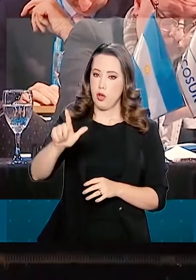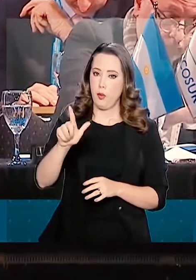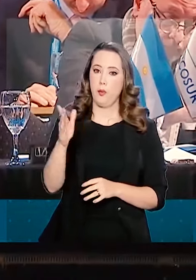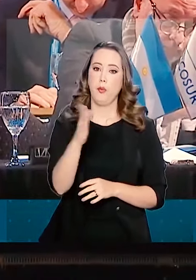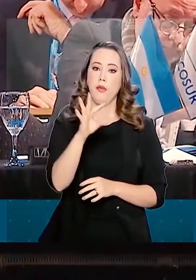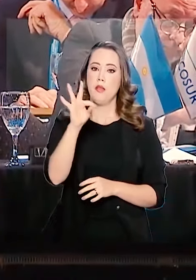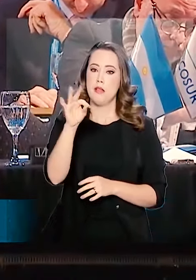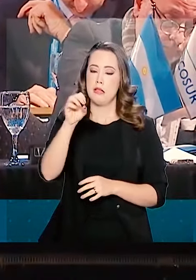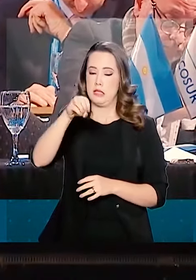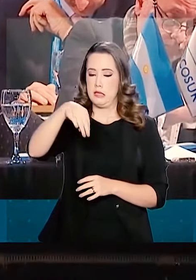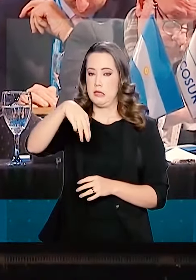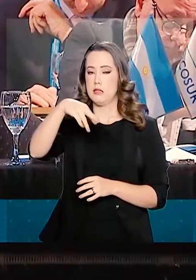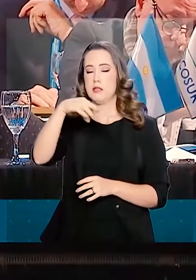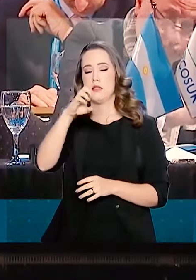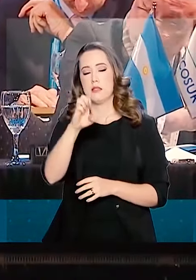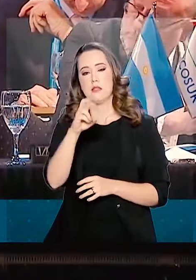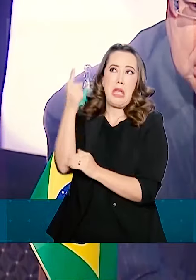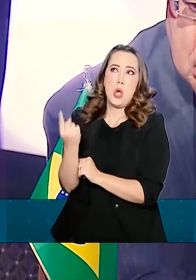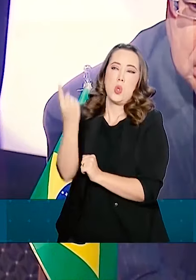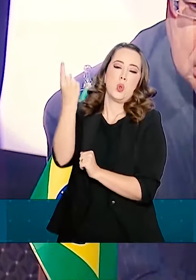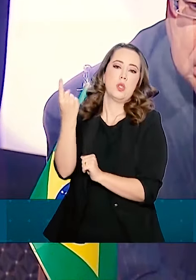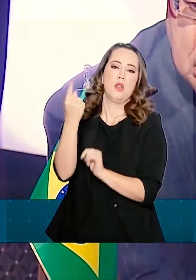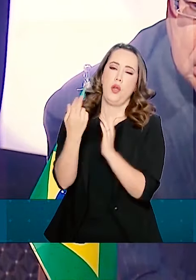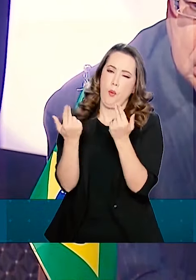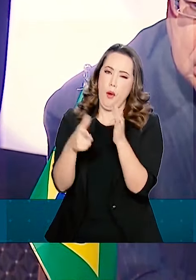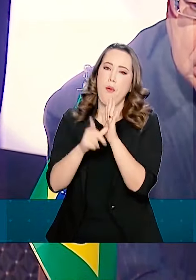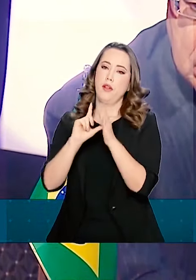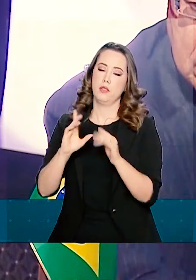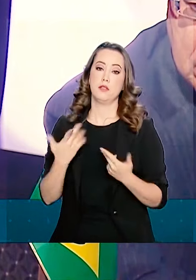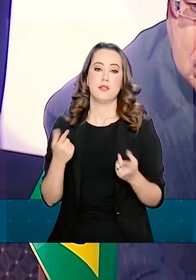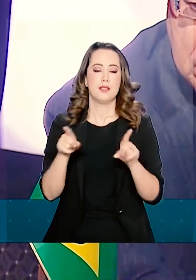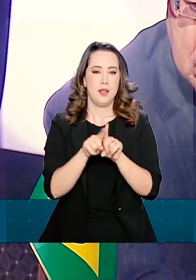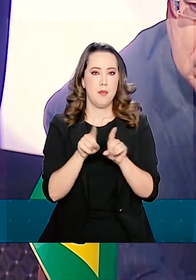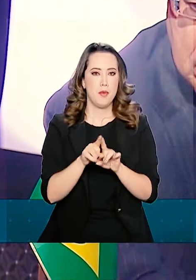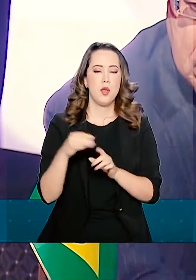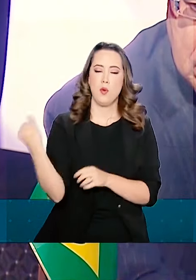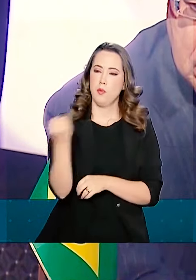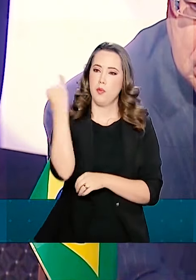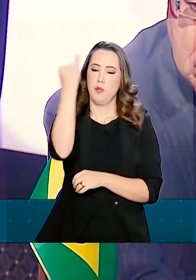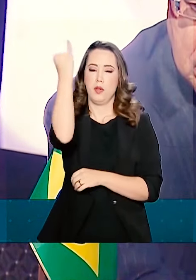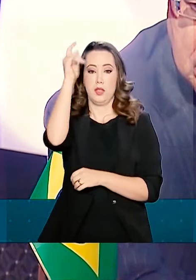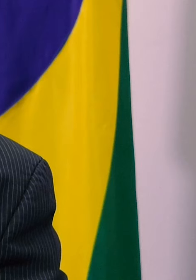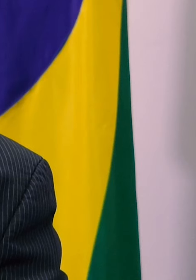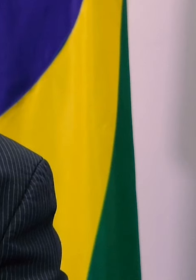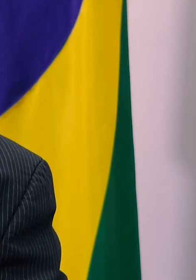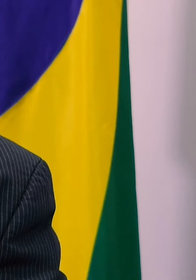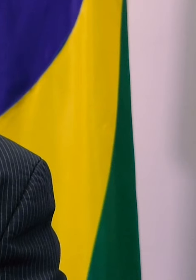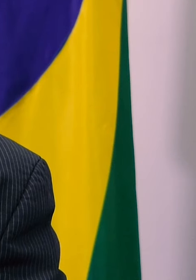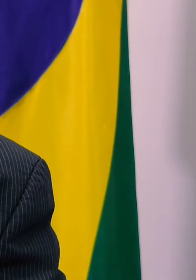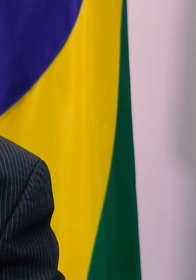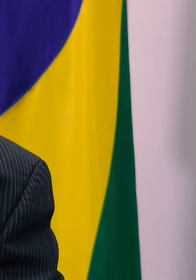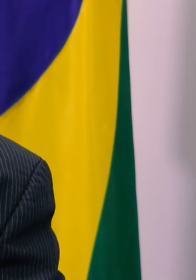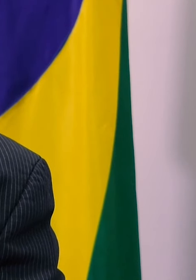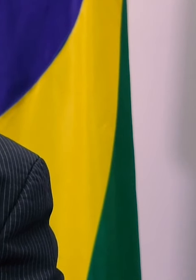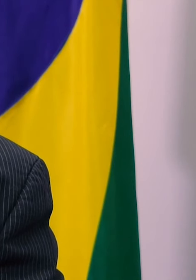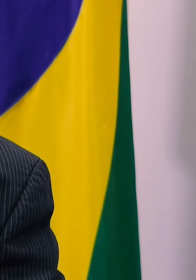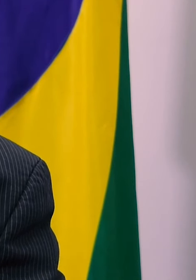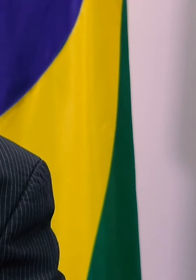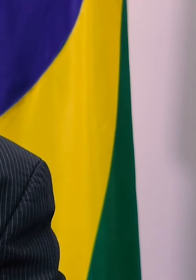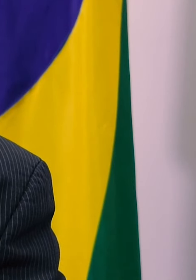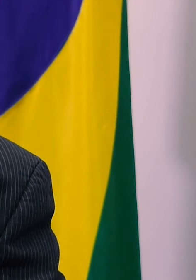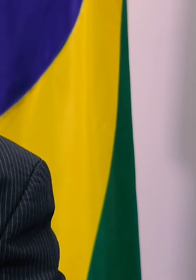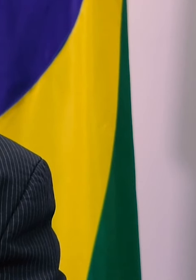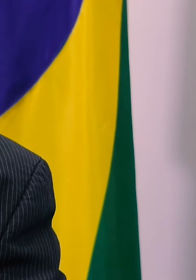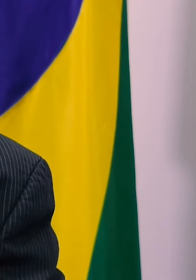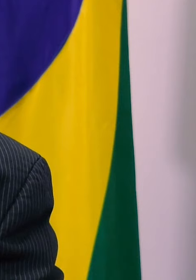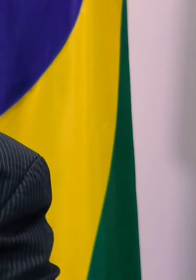seja facilitado também é isso aí é um compromisso do governo brasileiro e seguir por exemplo com a eliminação desses entraves para o livre comércio de